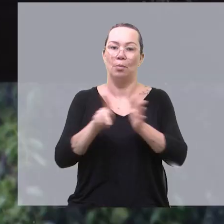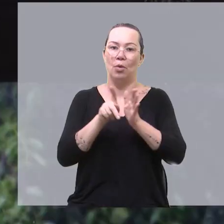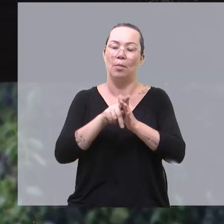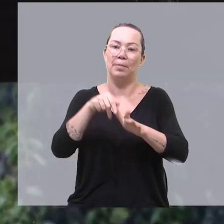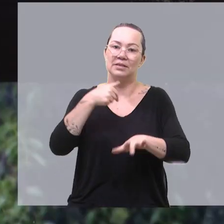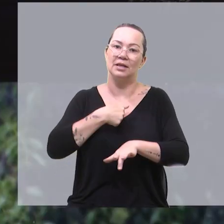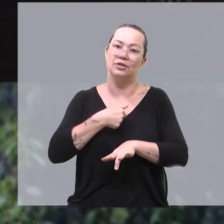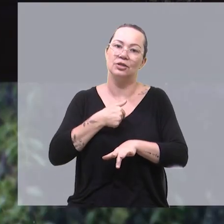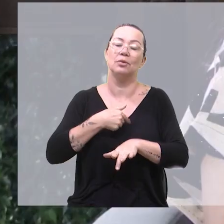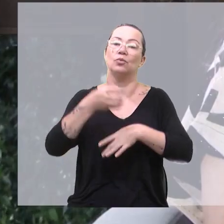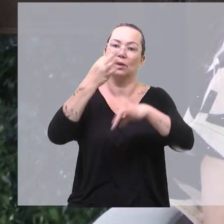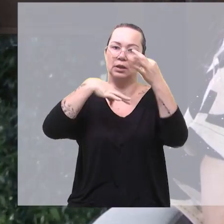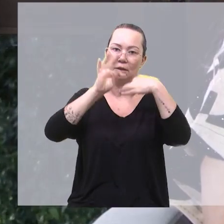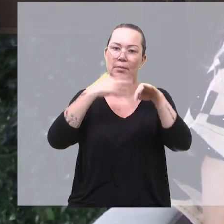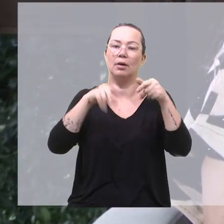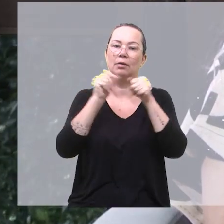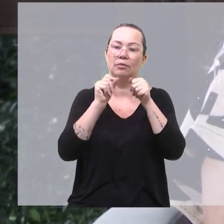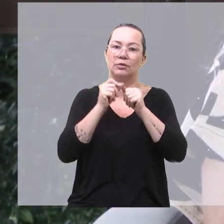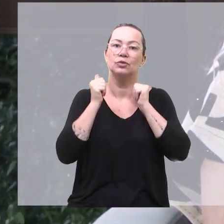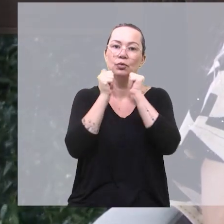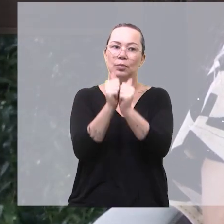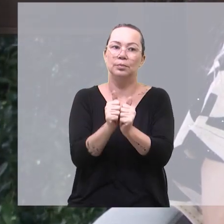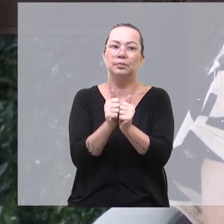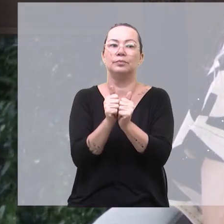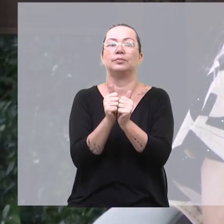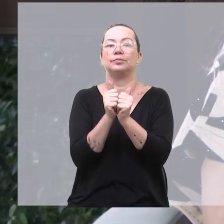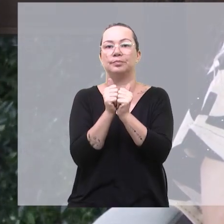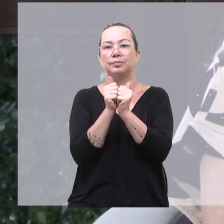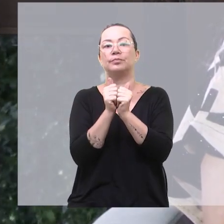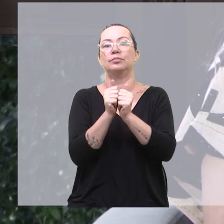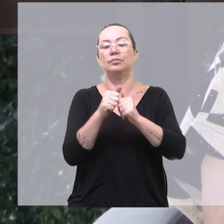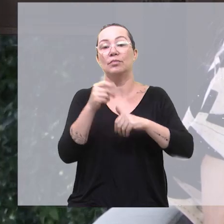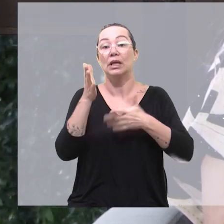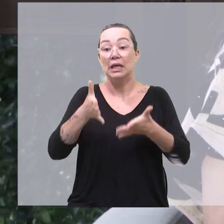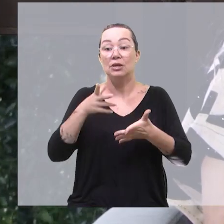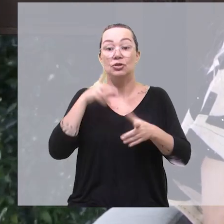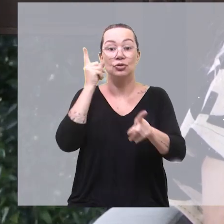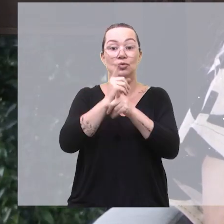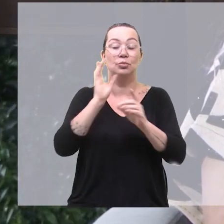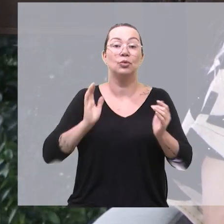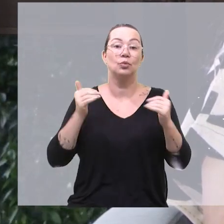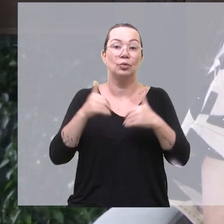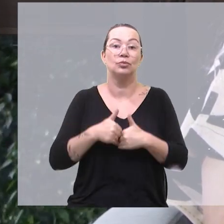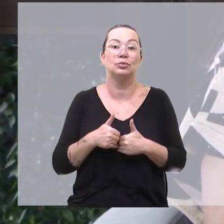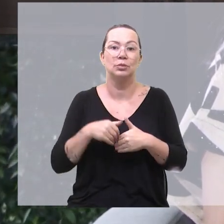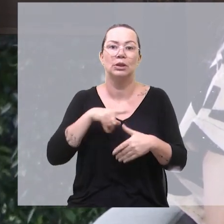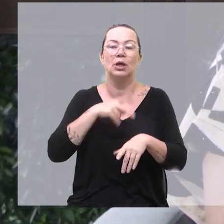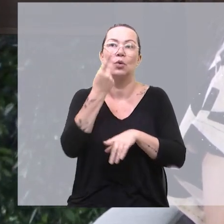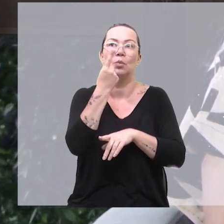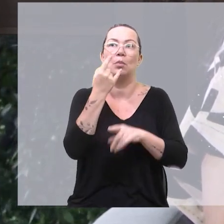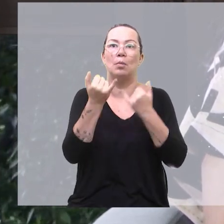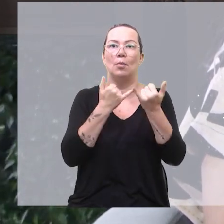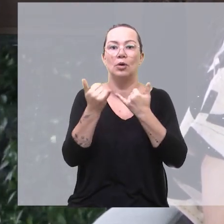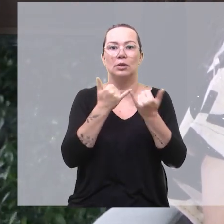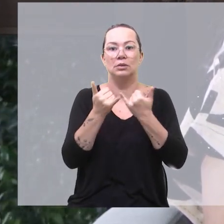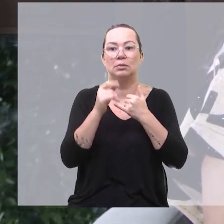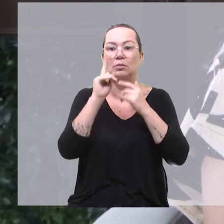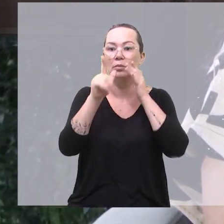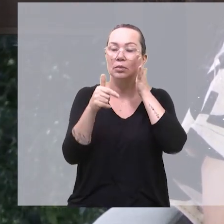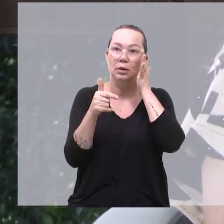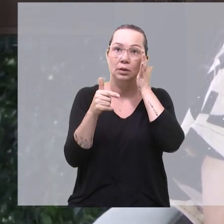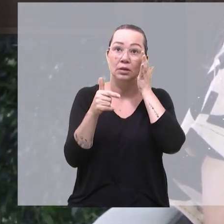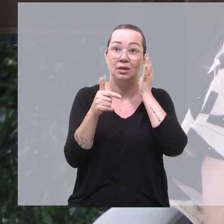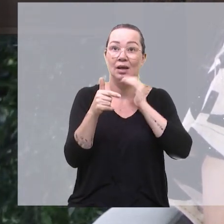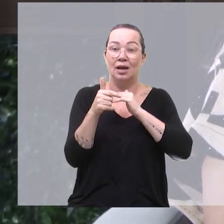situação, enfim, que não imaginavam que eram autistas e que agora estão sendo diagnosticados. Tem uma, por exemplo, que